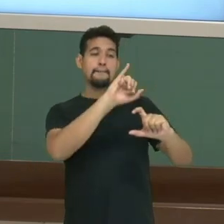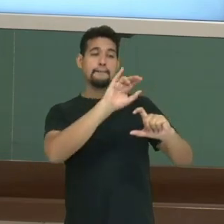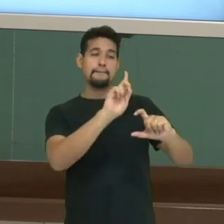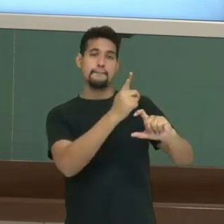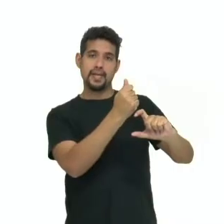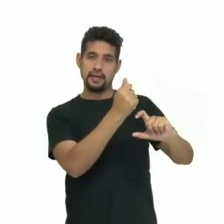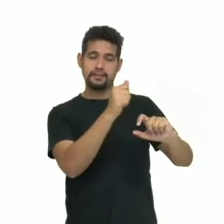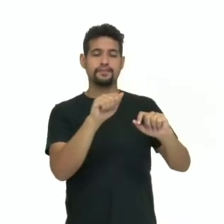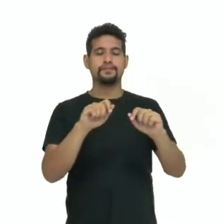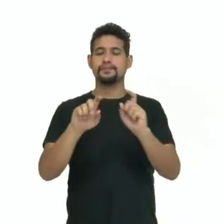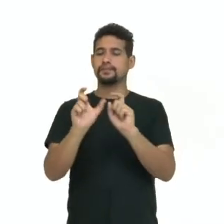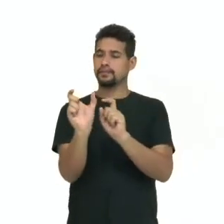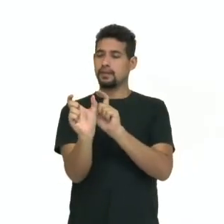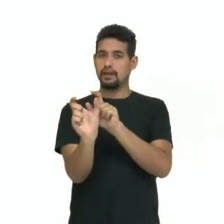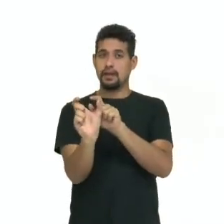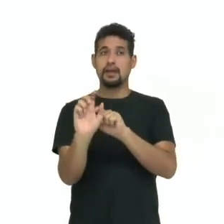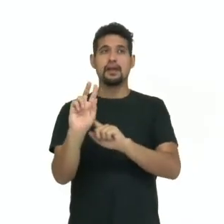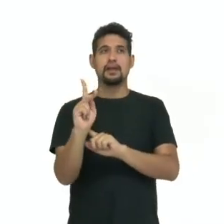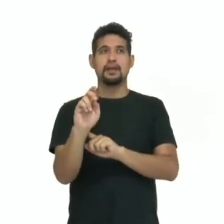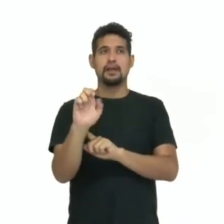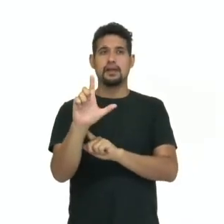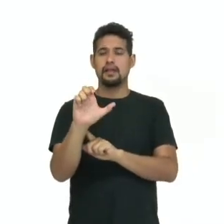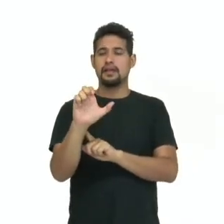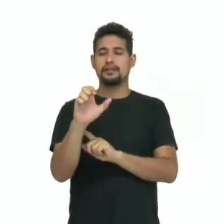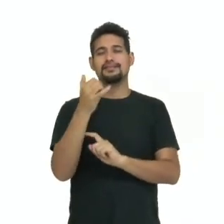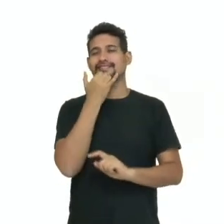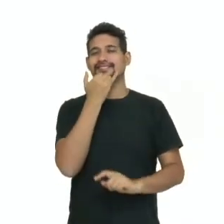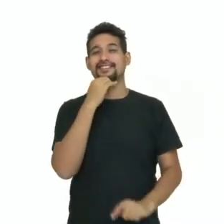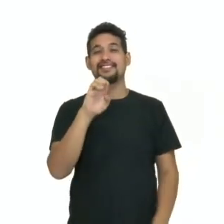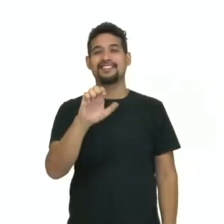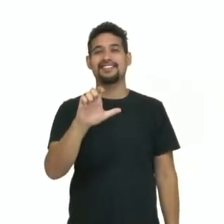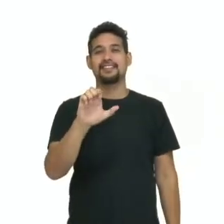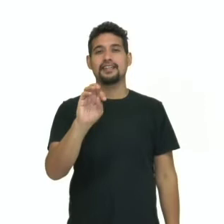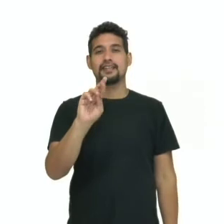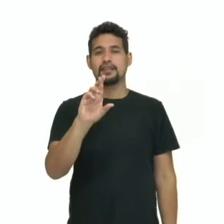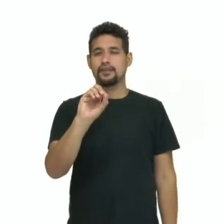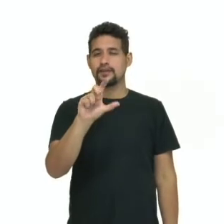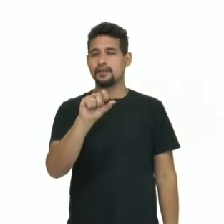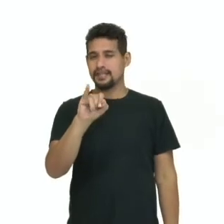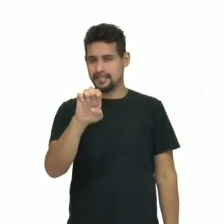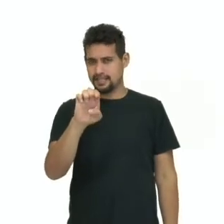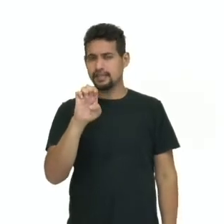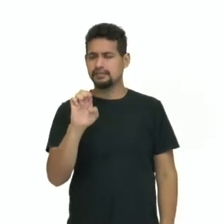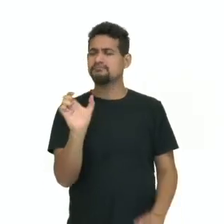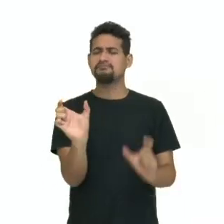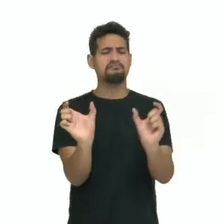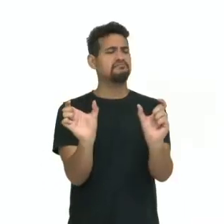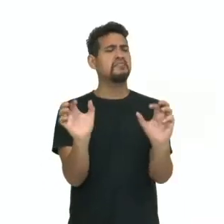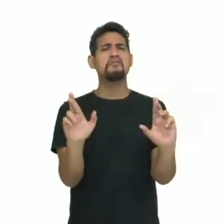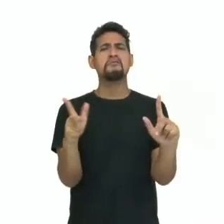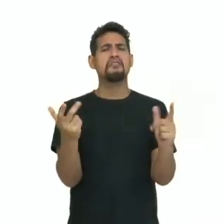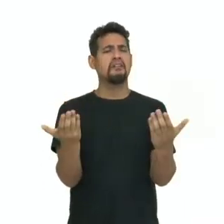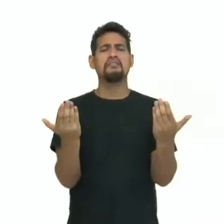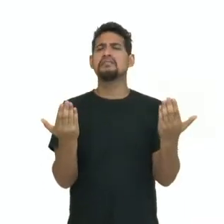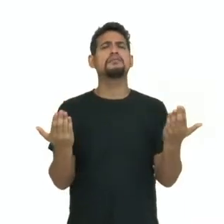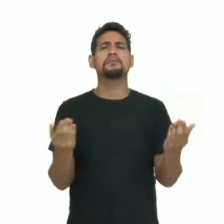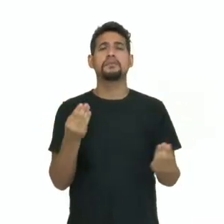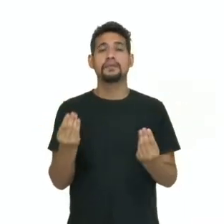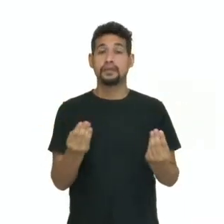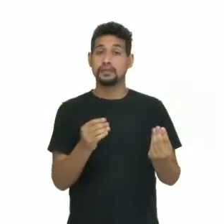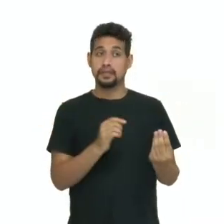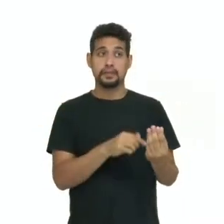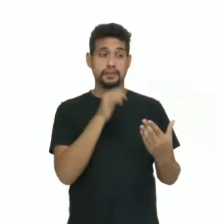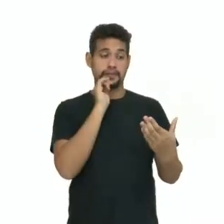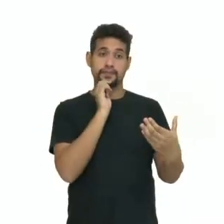eletrólise. Então, desse modo, quando comparamos os processos de oxirredução em pilha e eletrólise, a gente tem o seguinte. Então, a